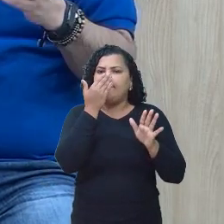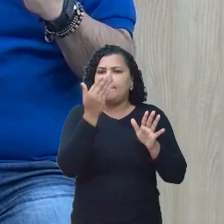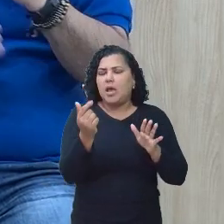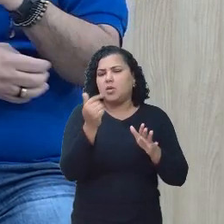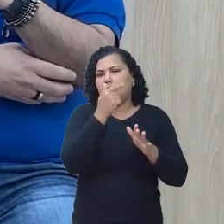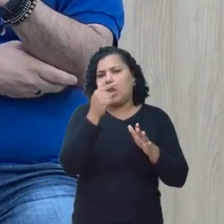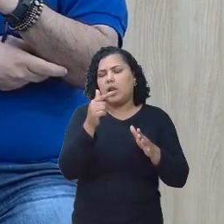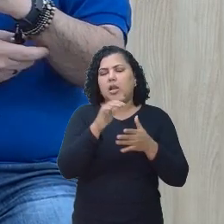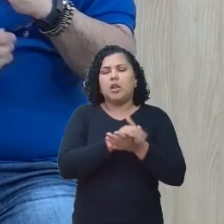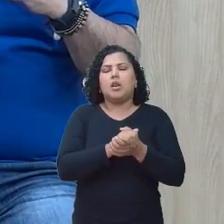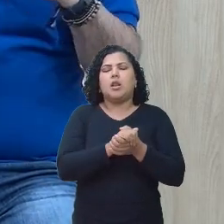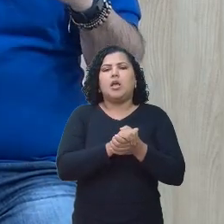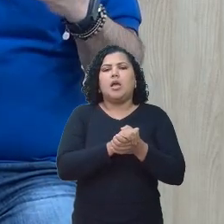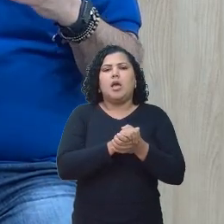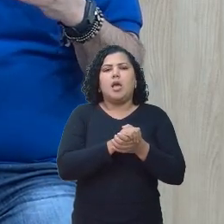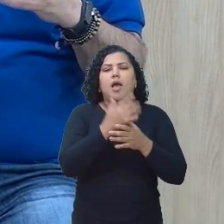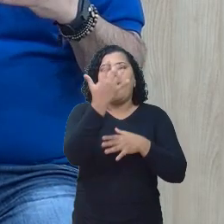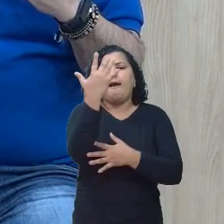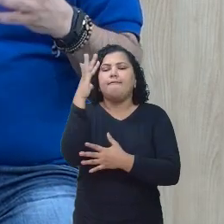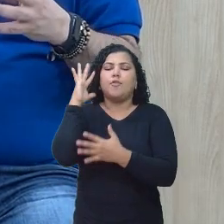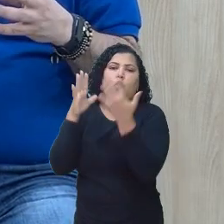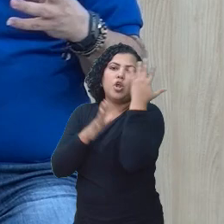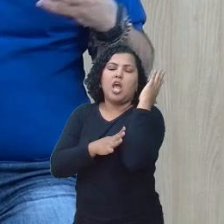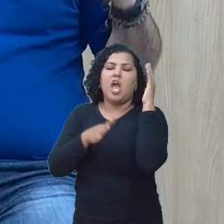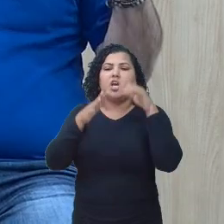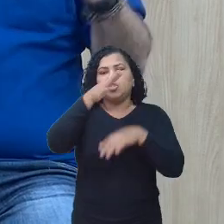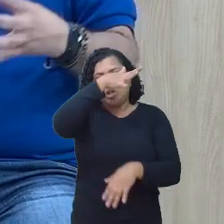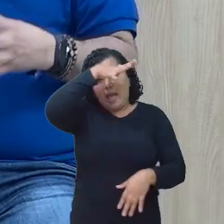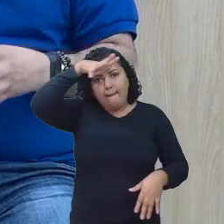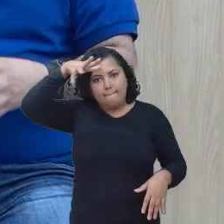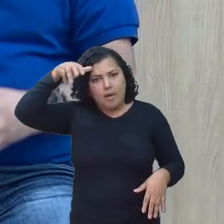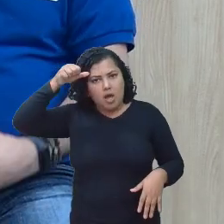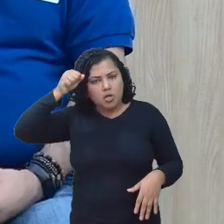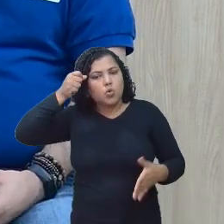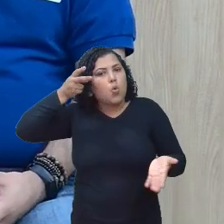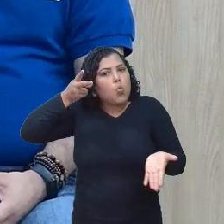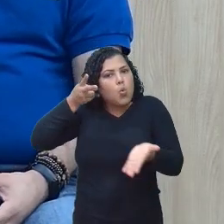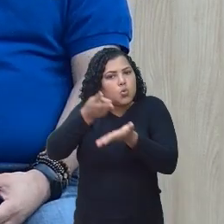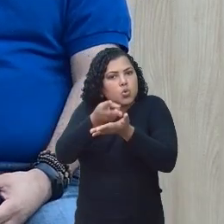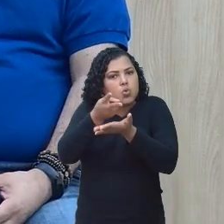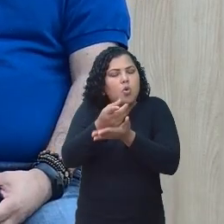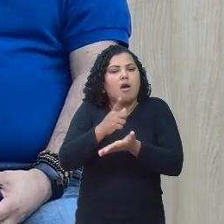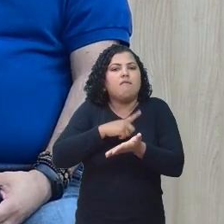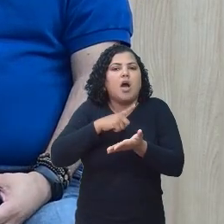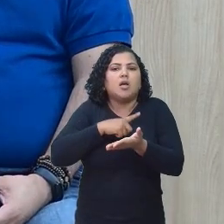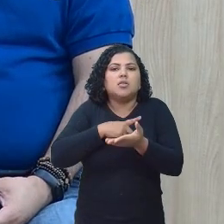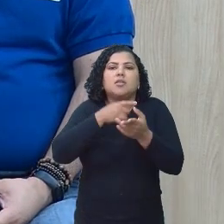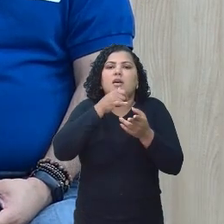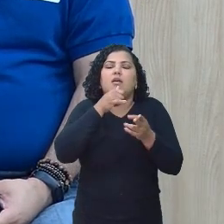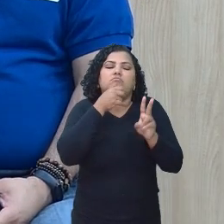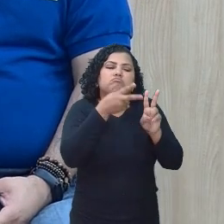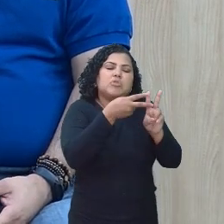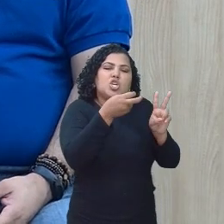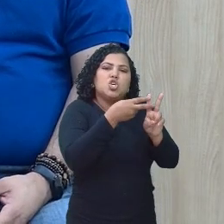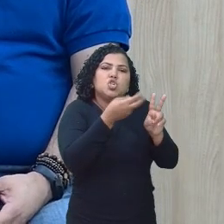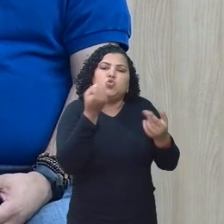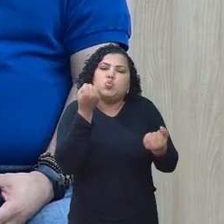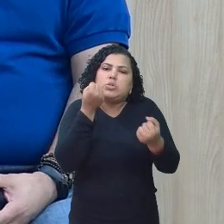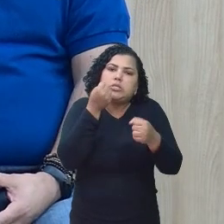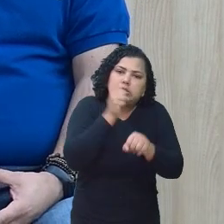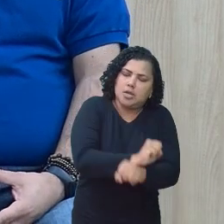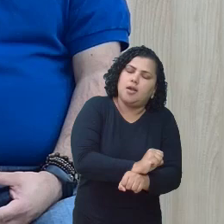regiões próximas da floresta amazônica, né, se utilizava muito a mão de obra escravizada,